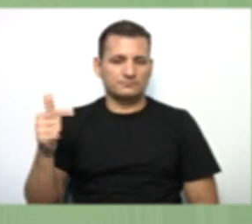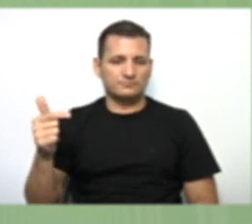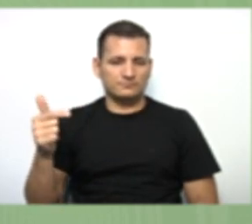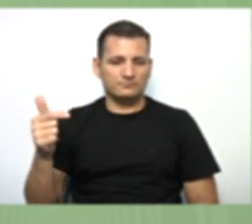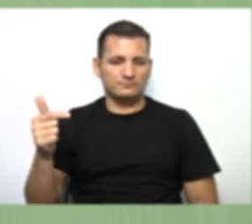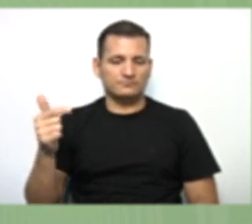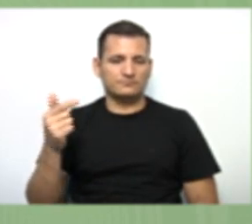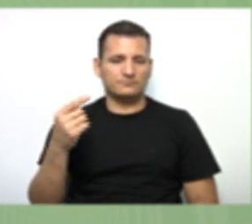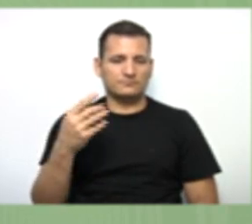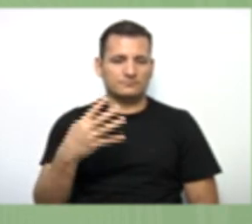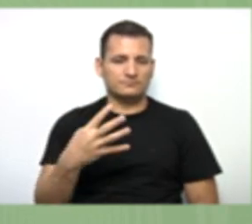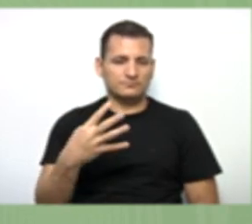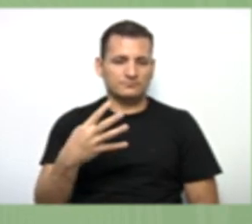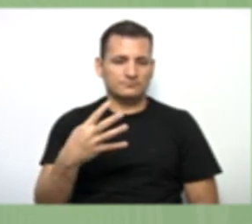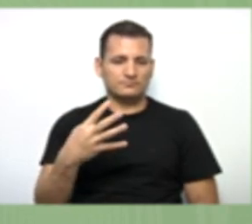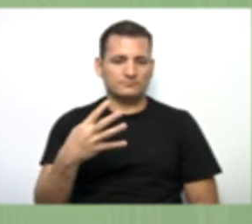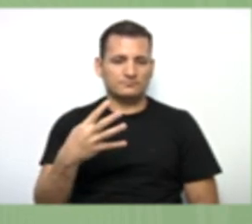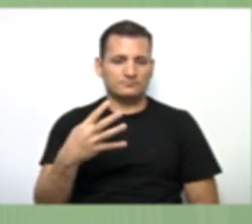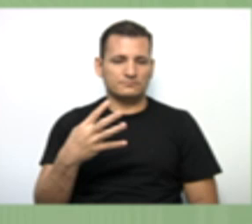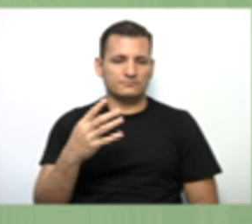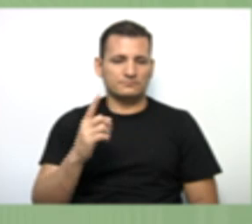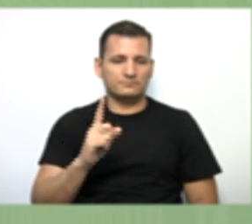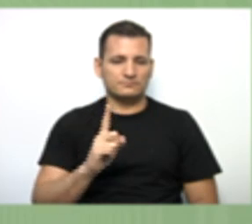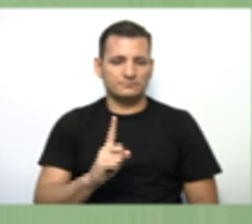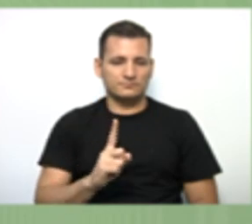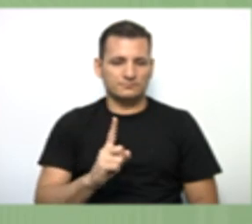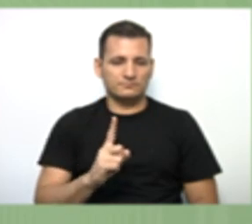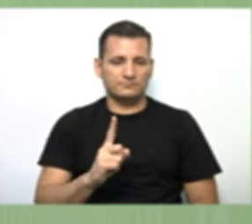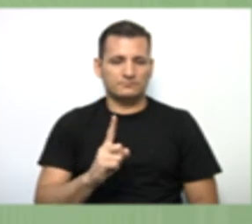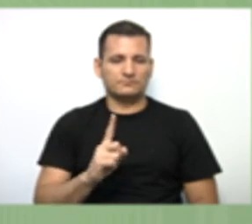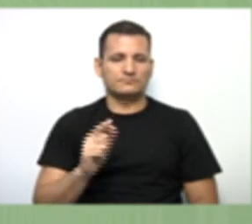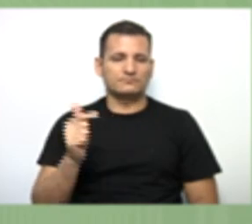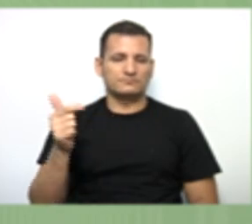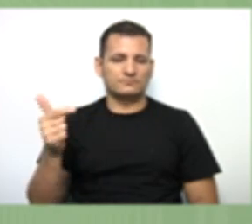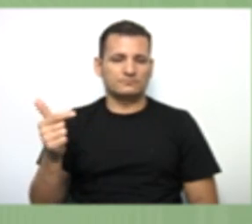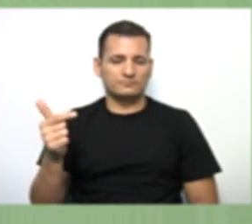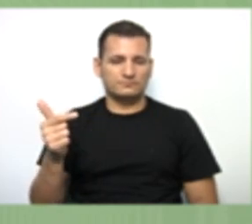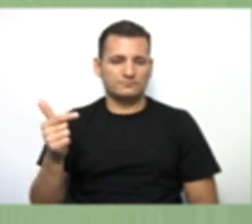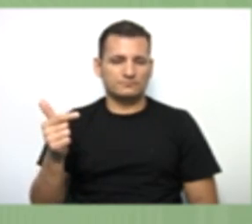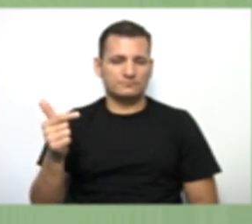dá 4, dá 1, aí faço por 2,